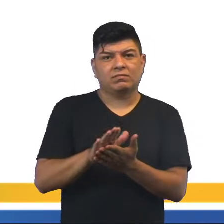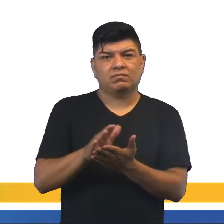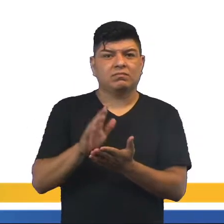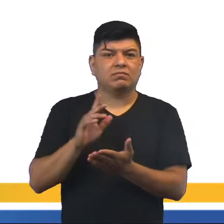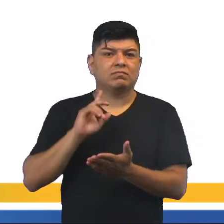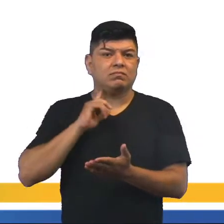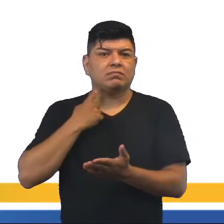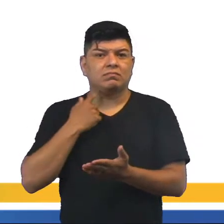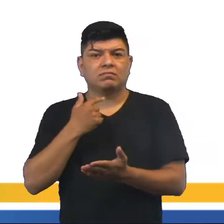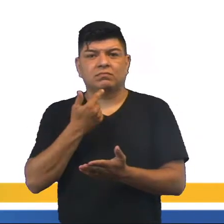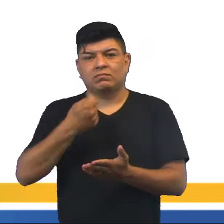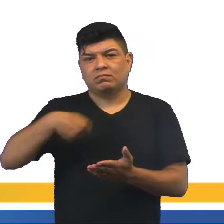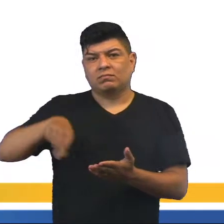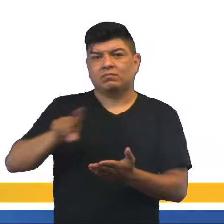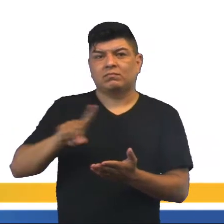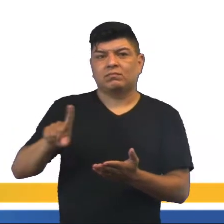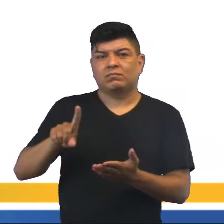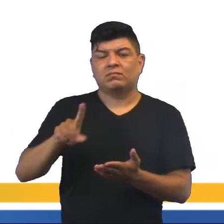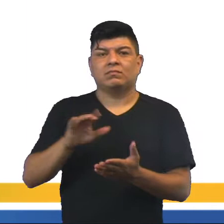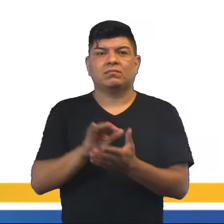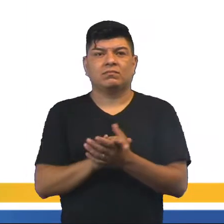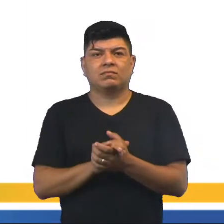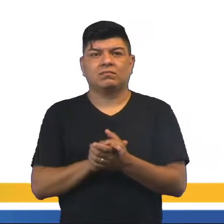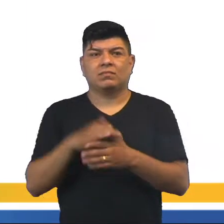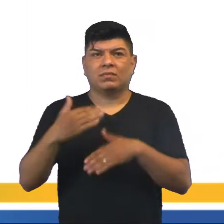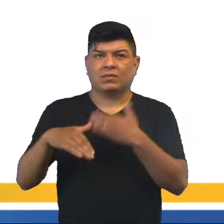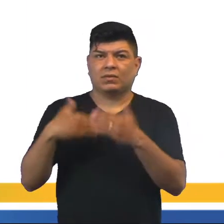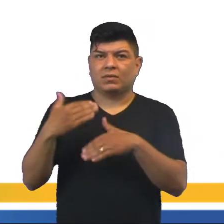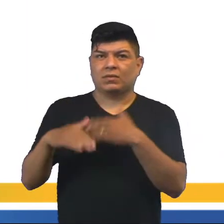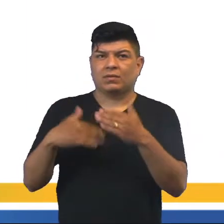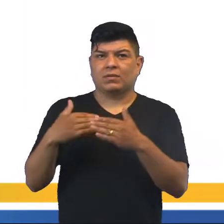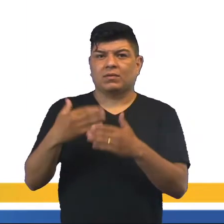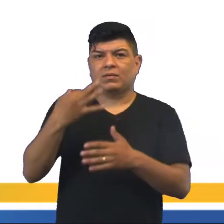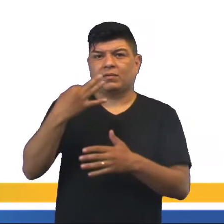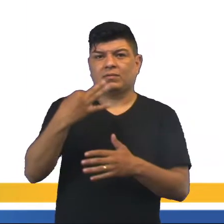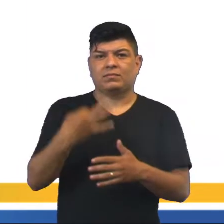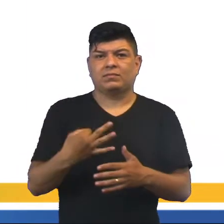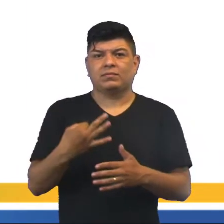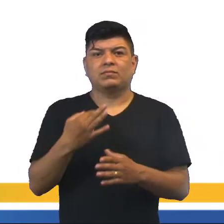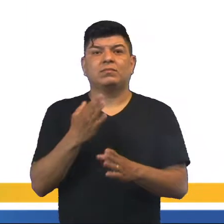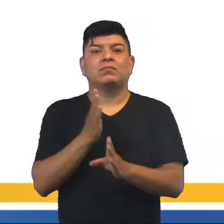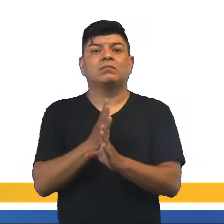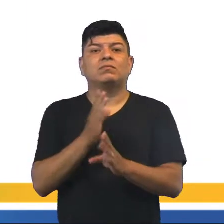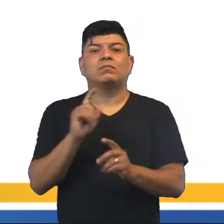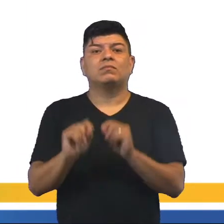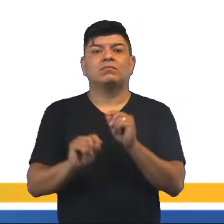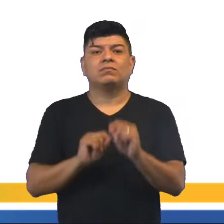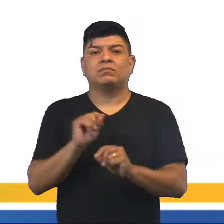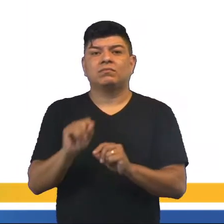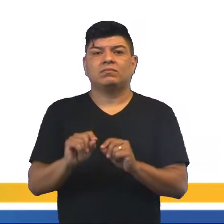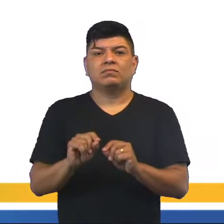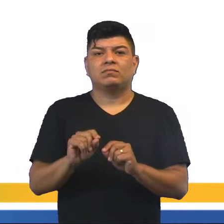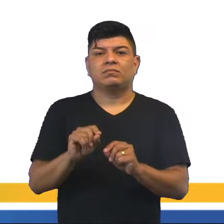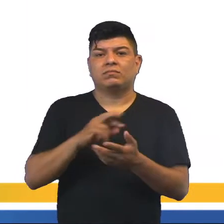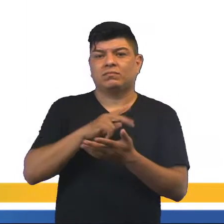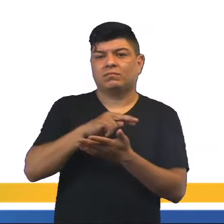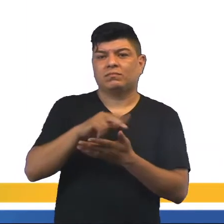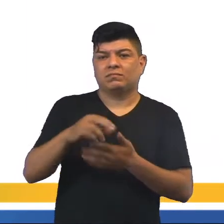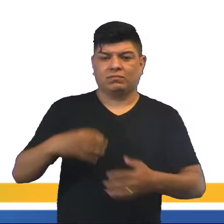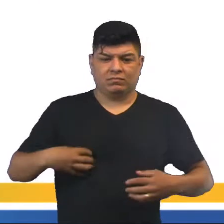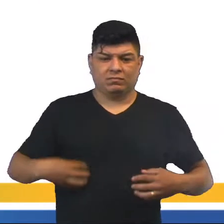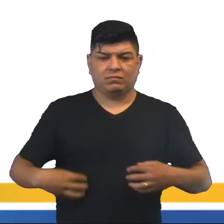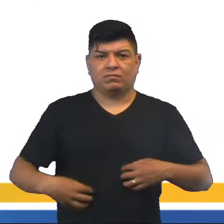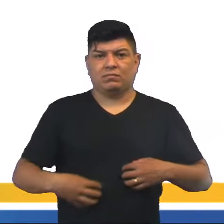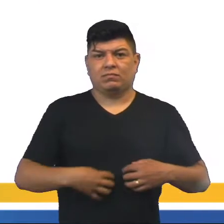será utilizado pelo corpo. Esse processamento é garantido graças à ação dos vários órgãos que compõem